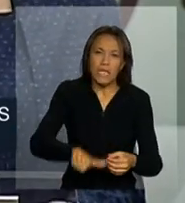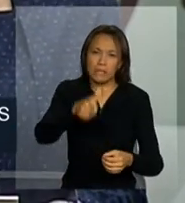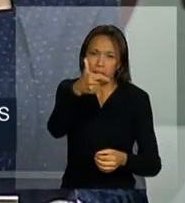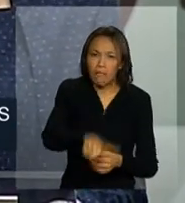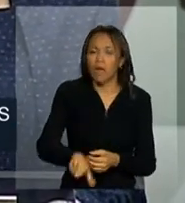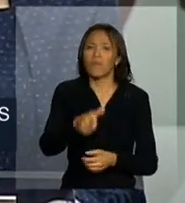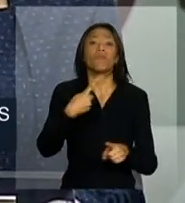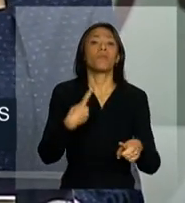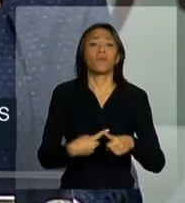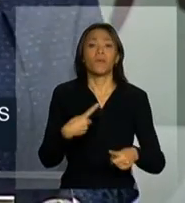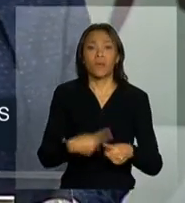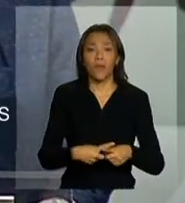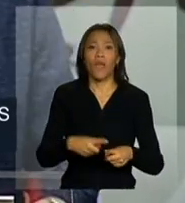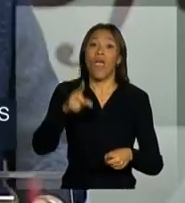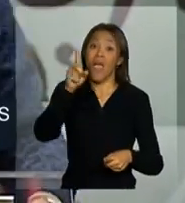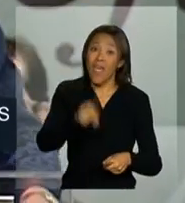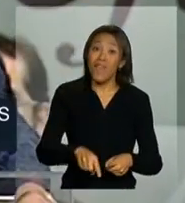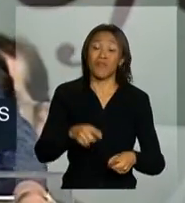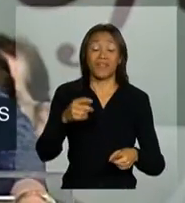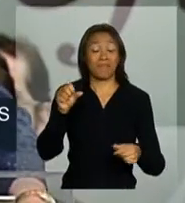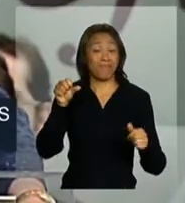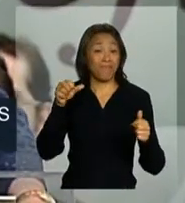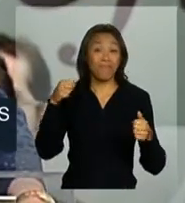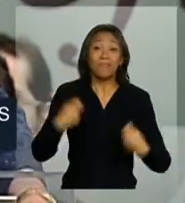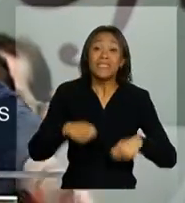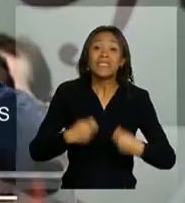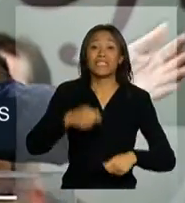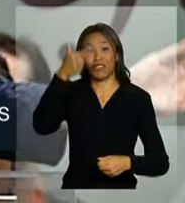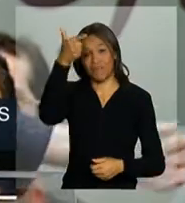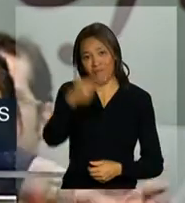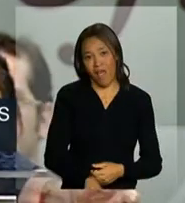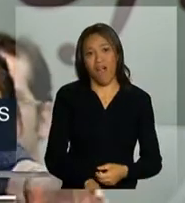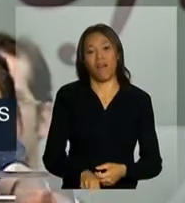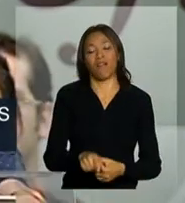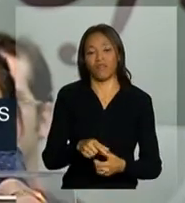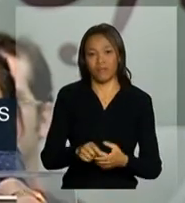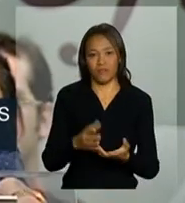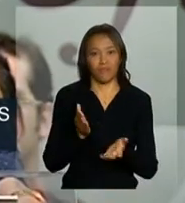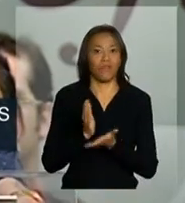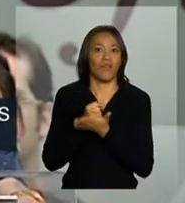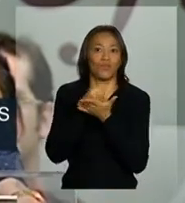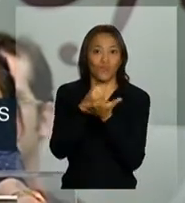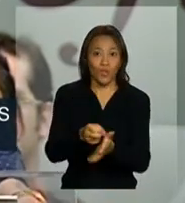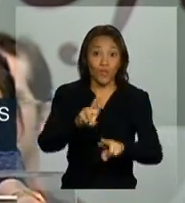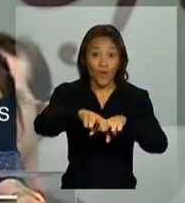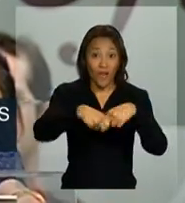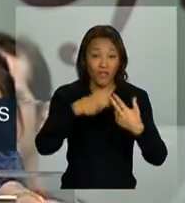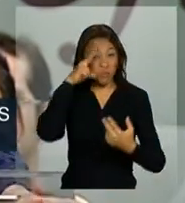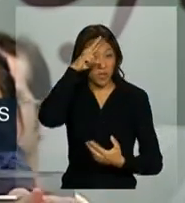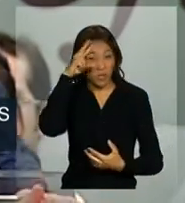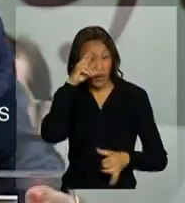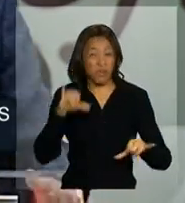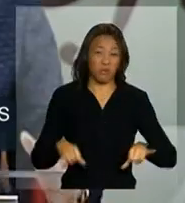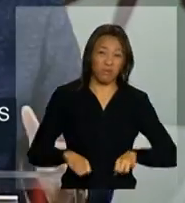porque são os mais prejudicados pelo processo histórico de